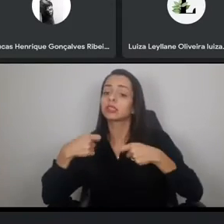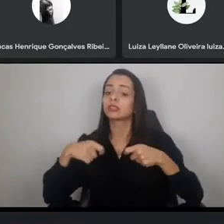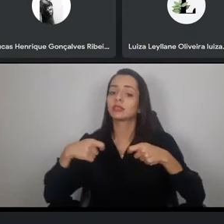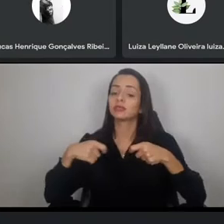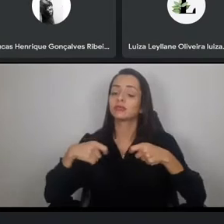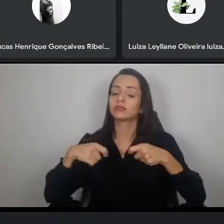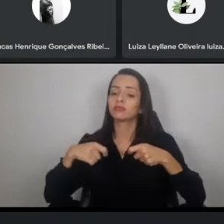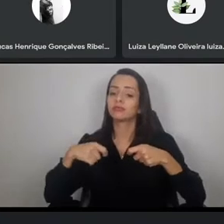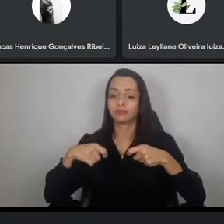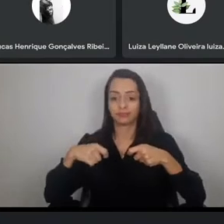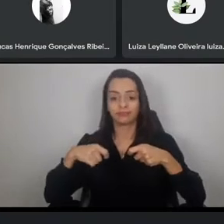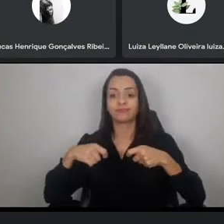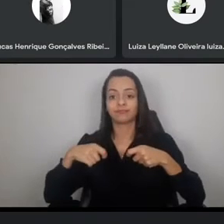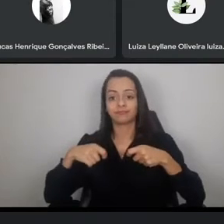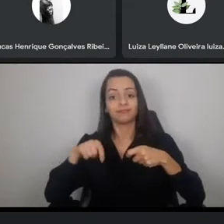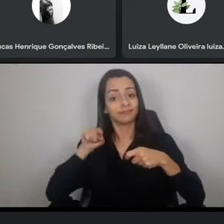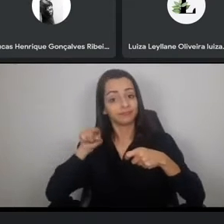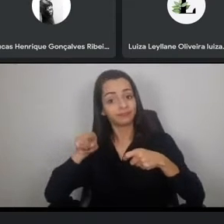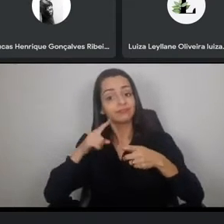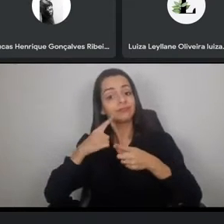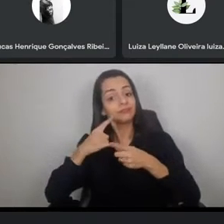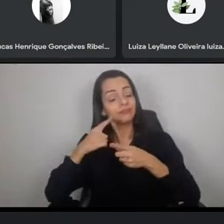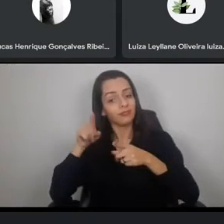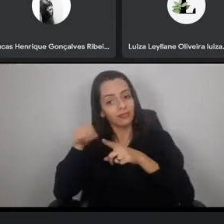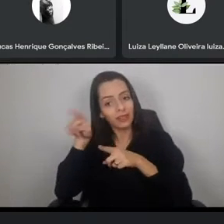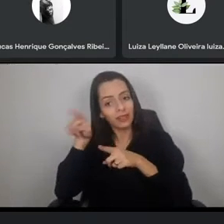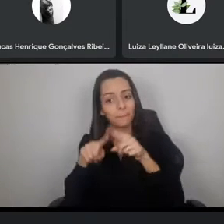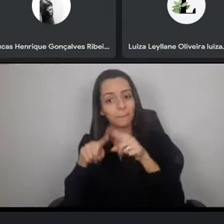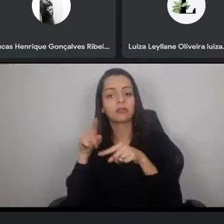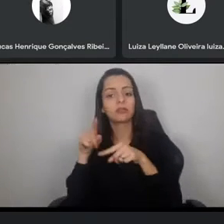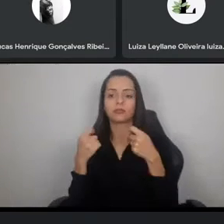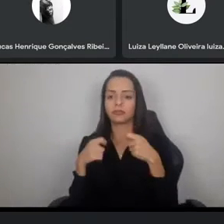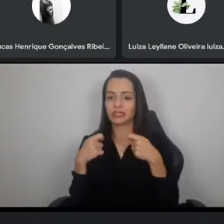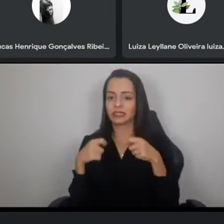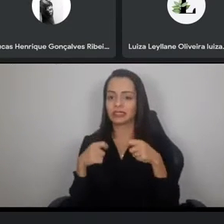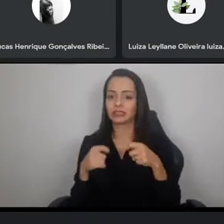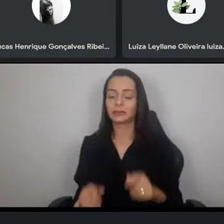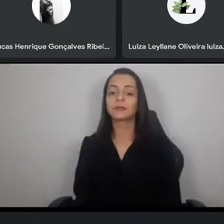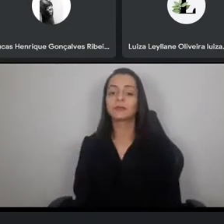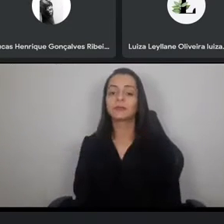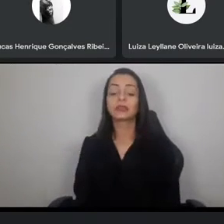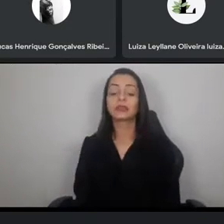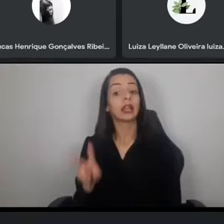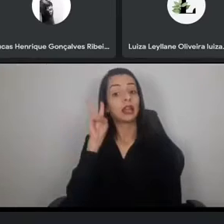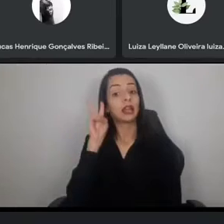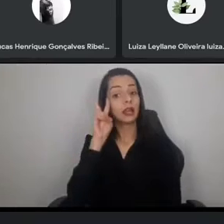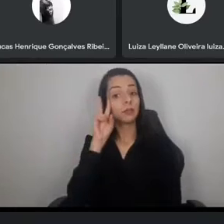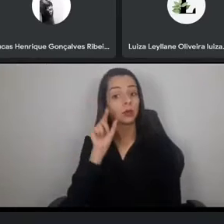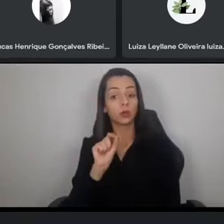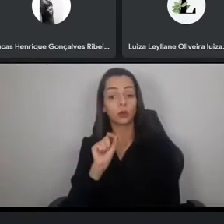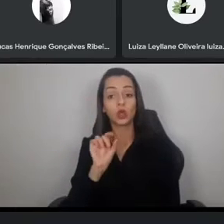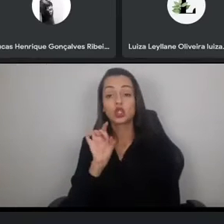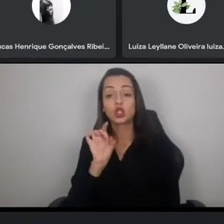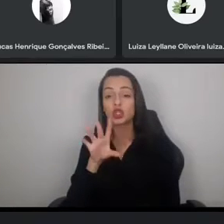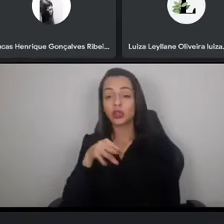o fio terra nesses equipamentos. Lembrando, não basta ter apenas o fio terra, ele deve